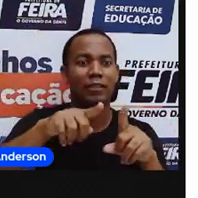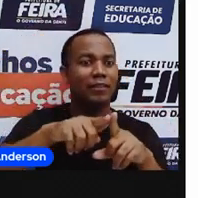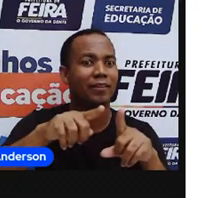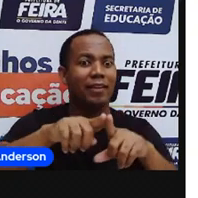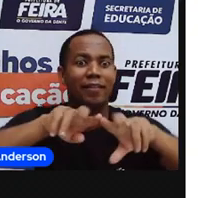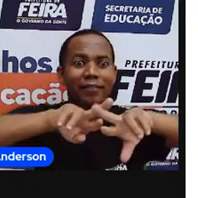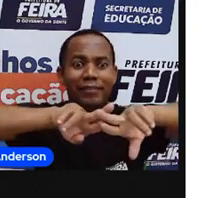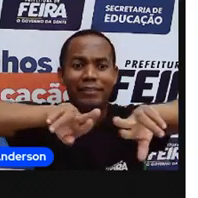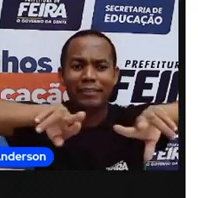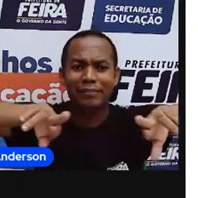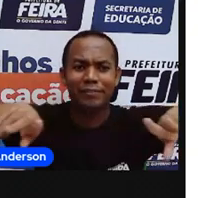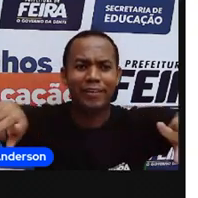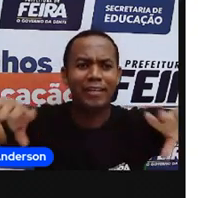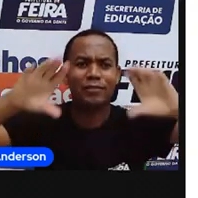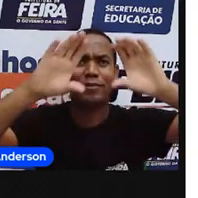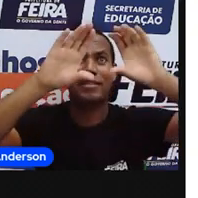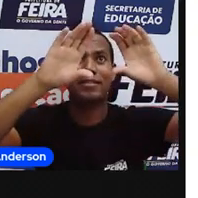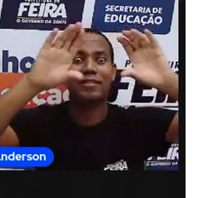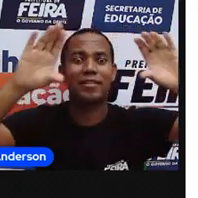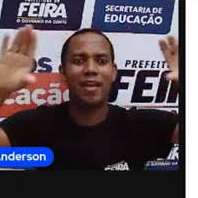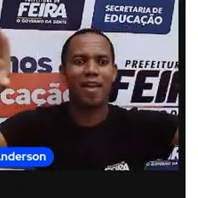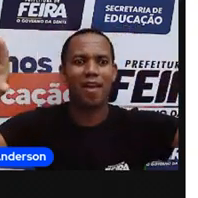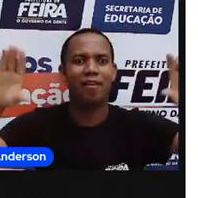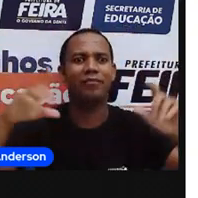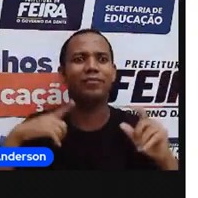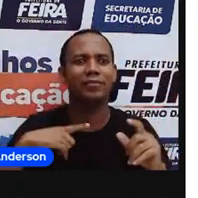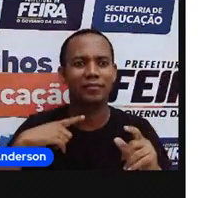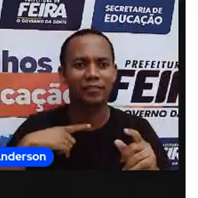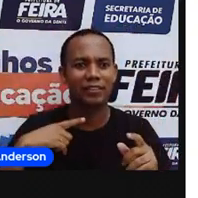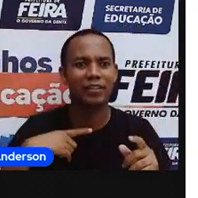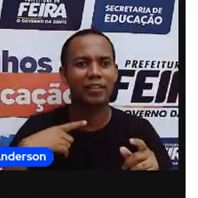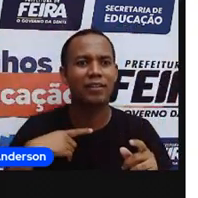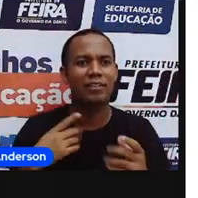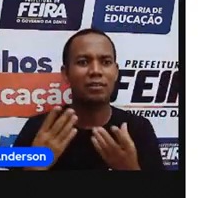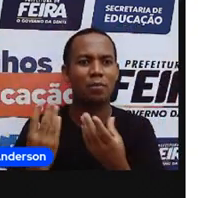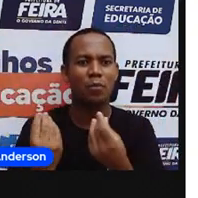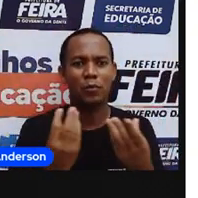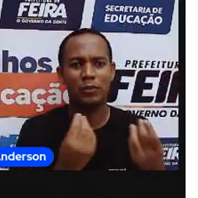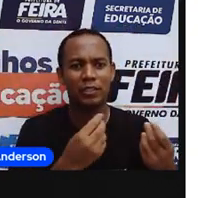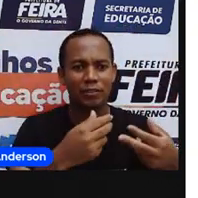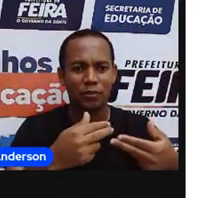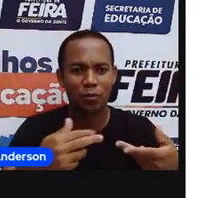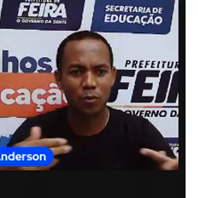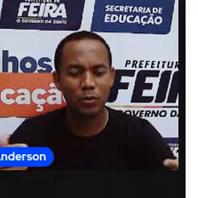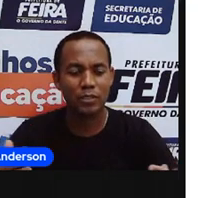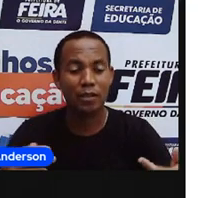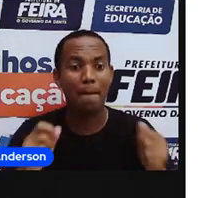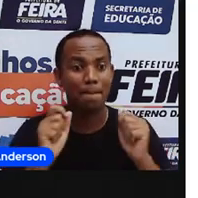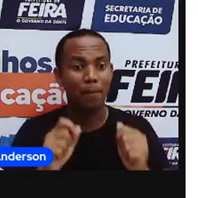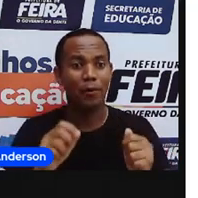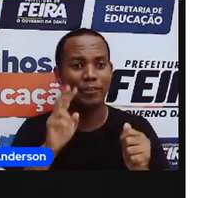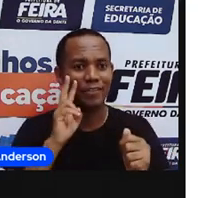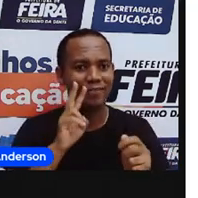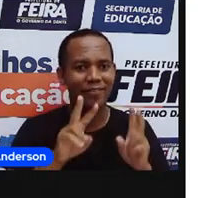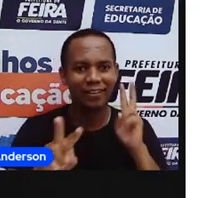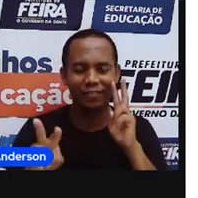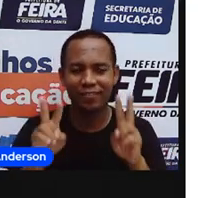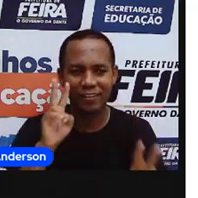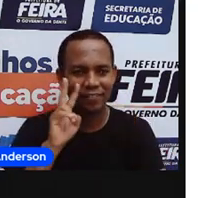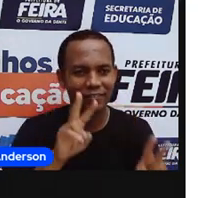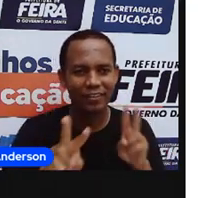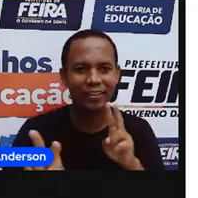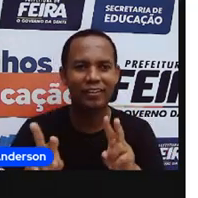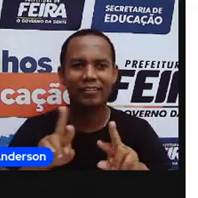então o nosso céu aí tem uma infinidade de coisas que vocês podem visualizar e